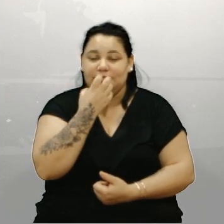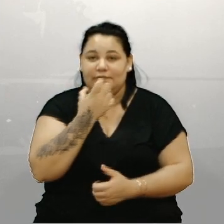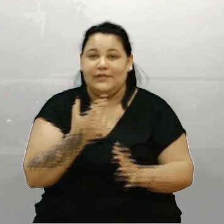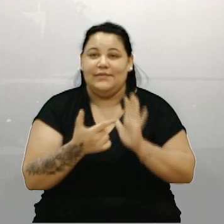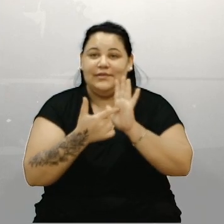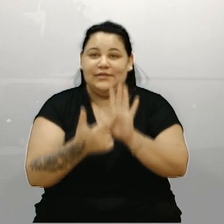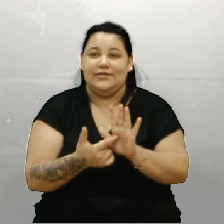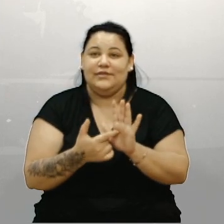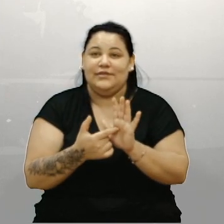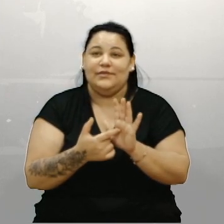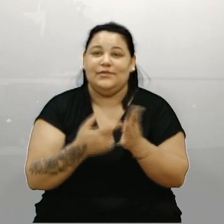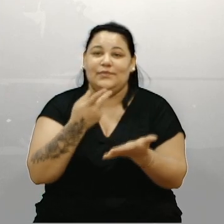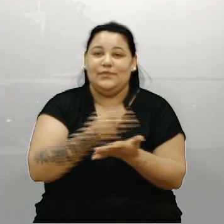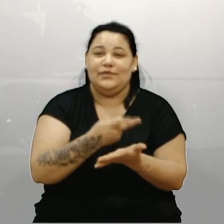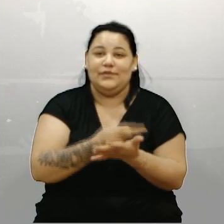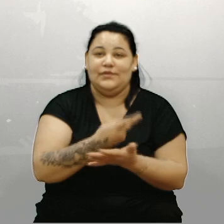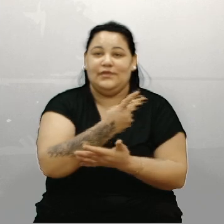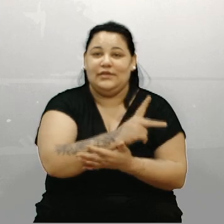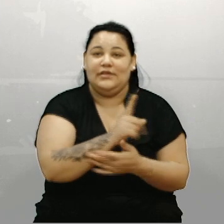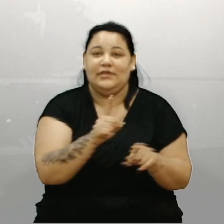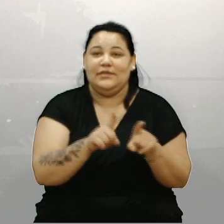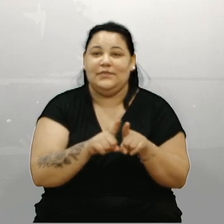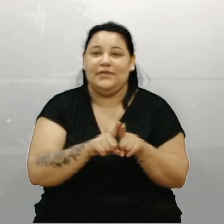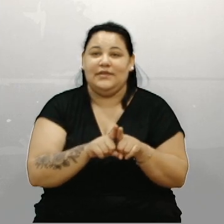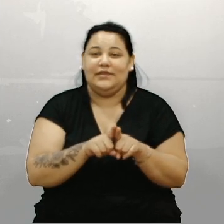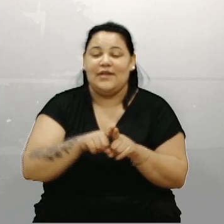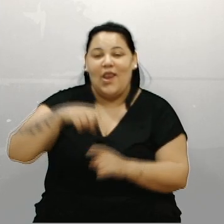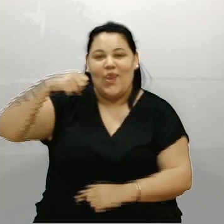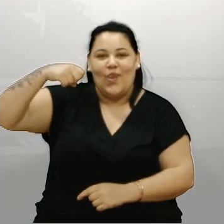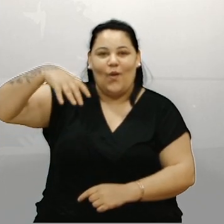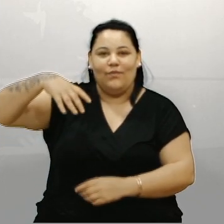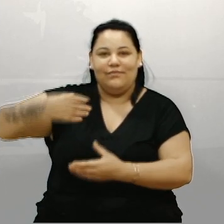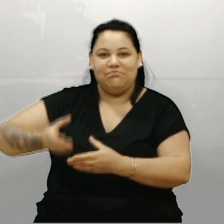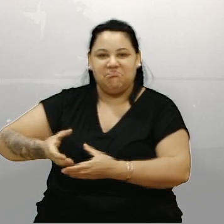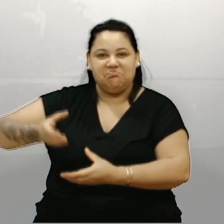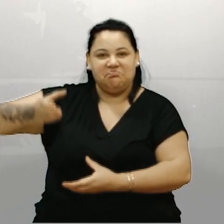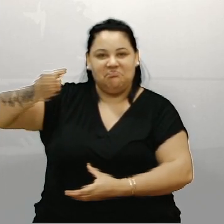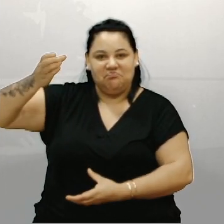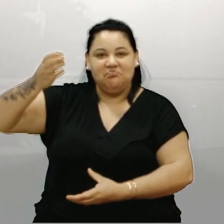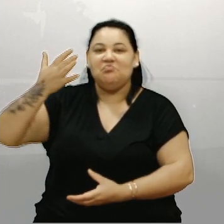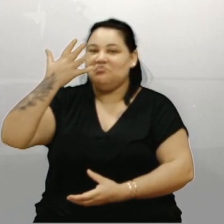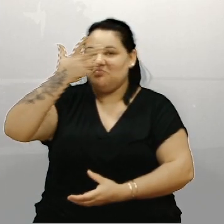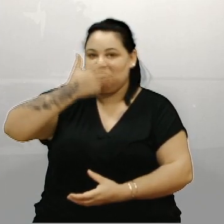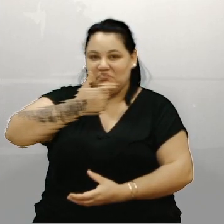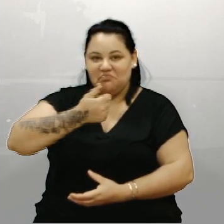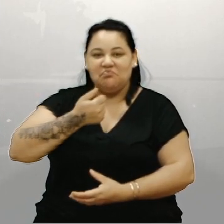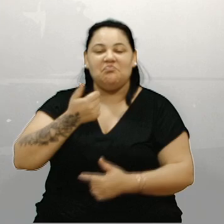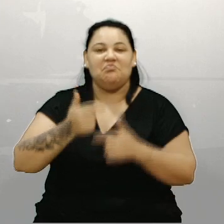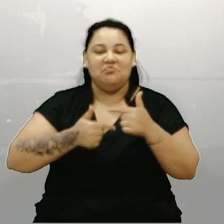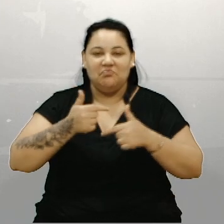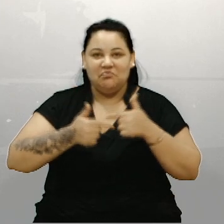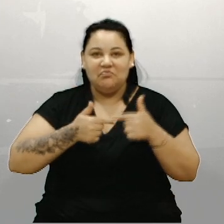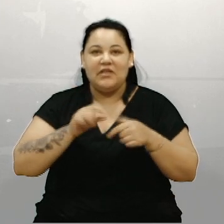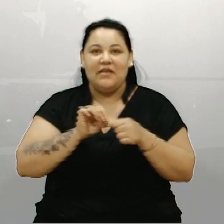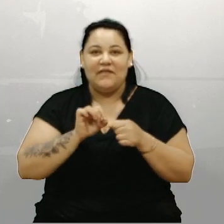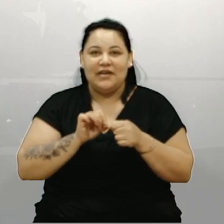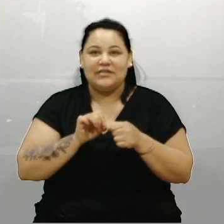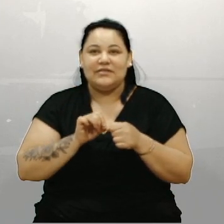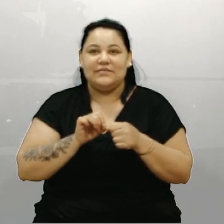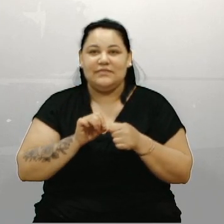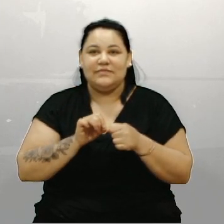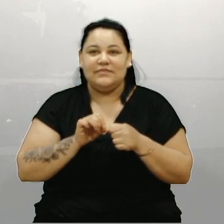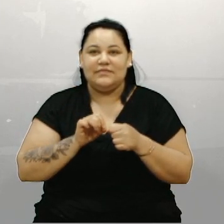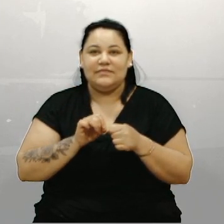seus produtos ali, inclusive luminárias, um trabalho muito bonito que ele realiza com